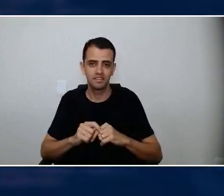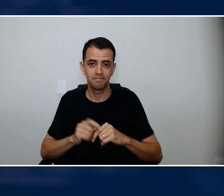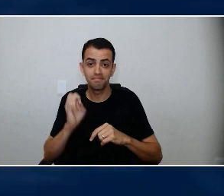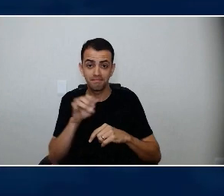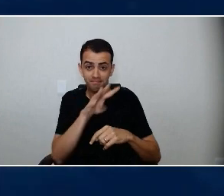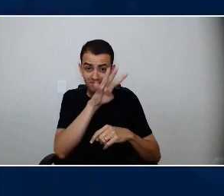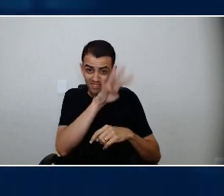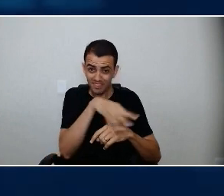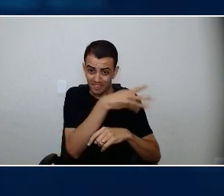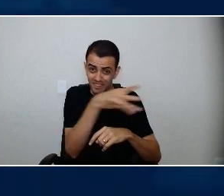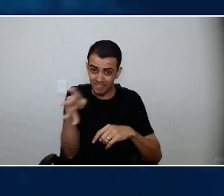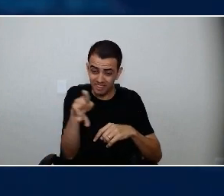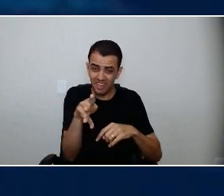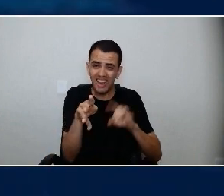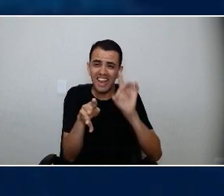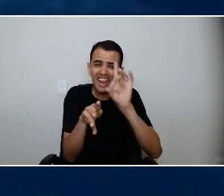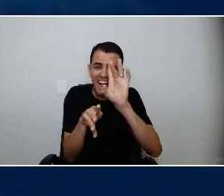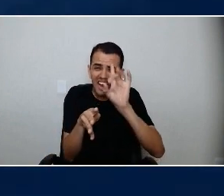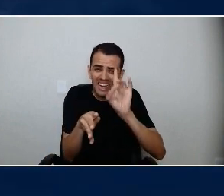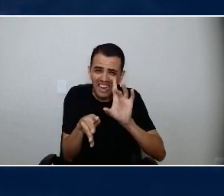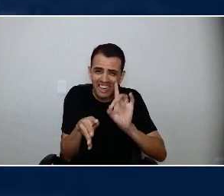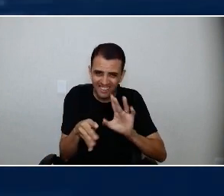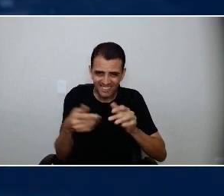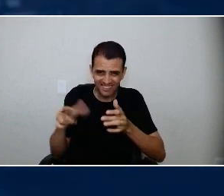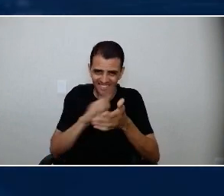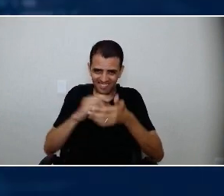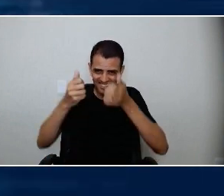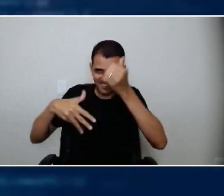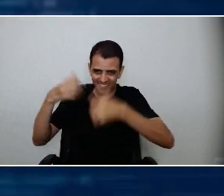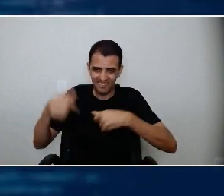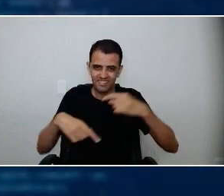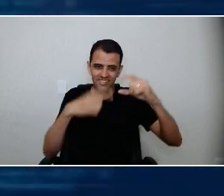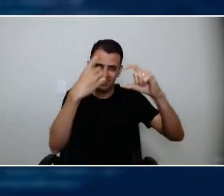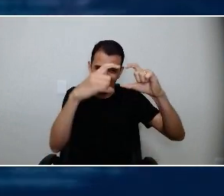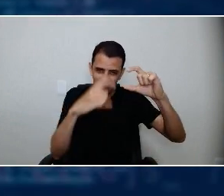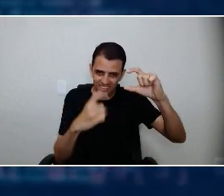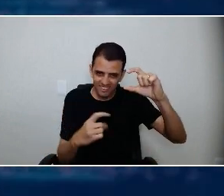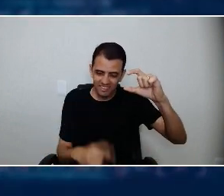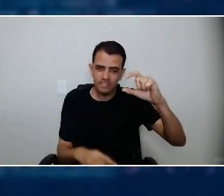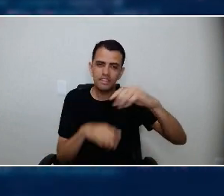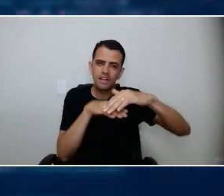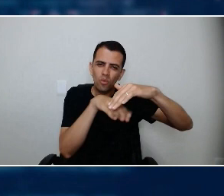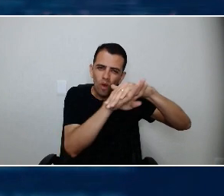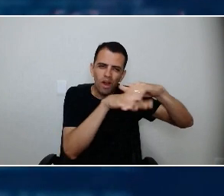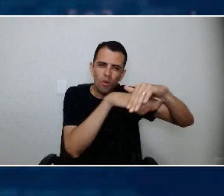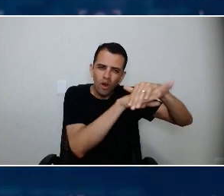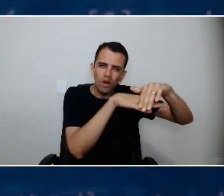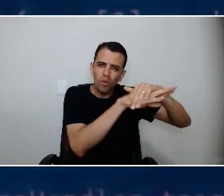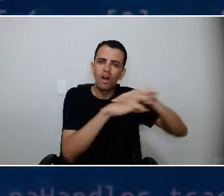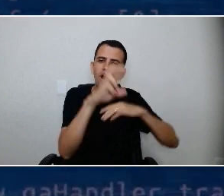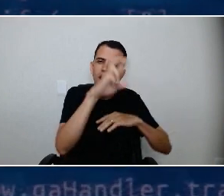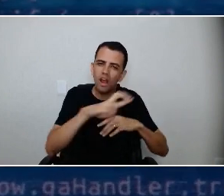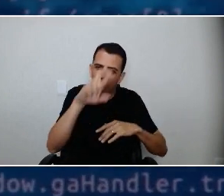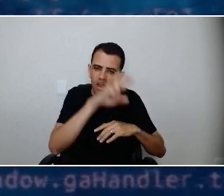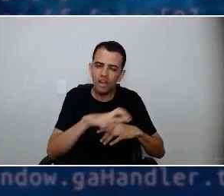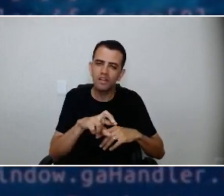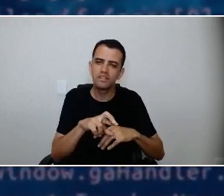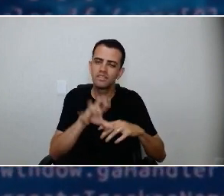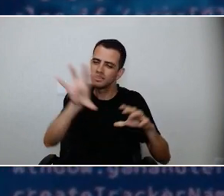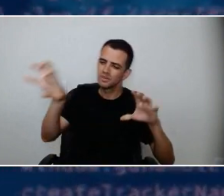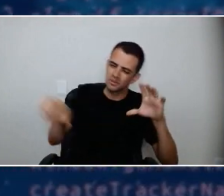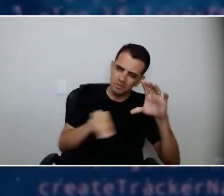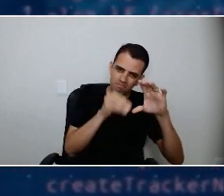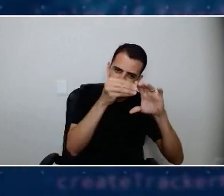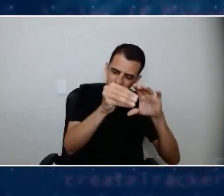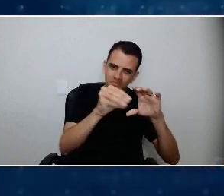disso daí que você tem que Toda hora ter que armazenar é ter que revisar puxar de novo para servir pro seu